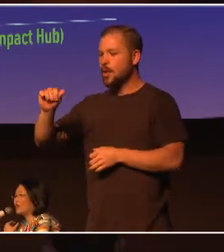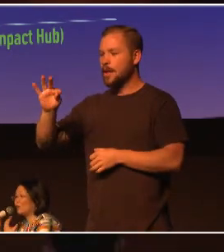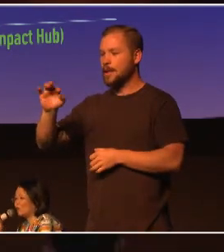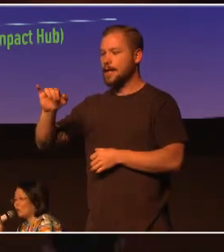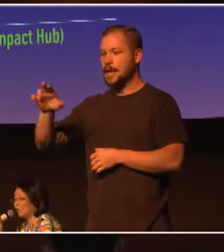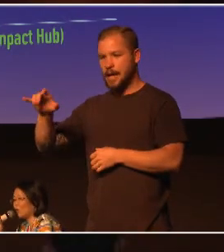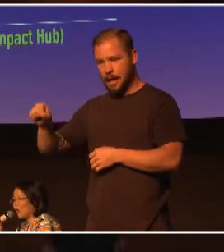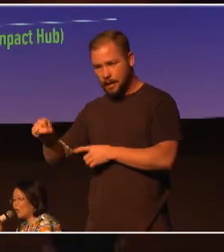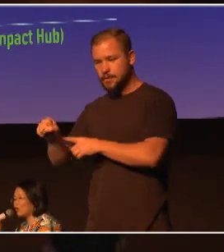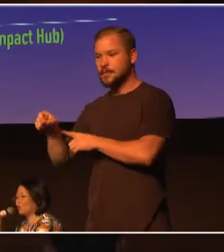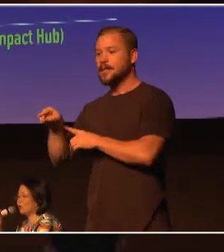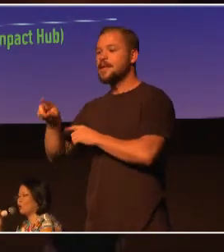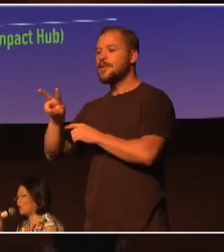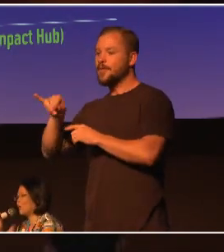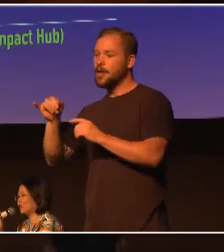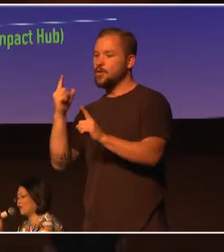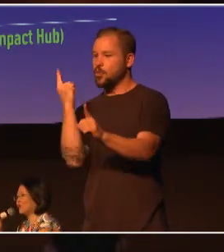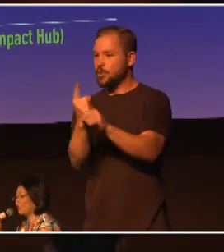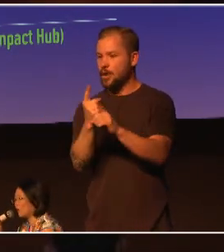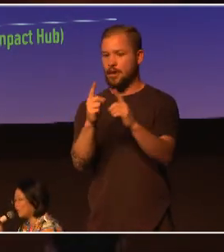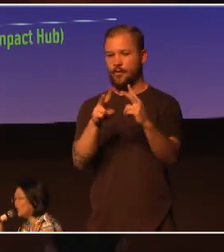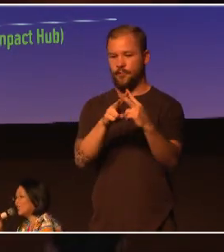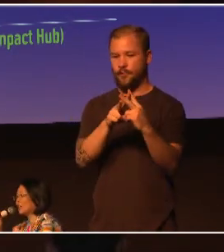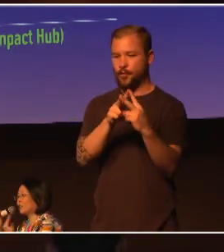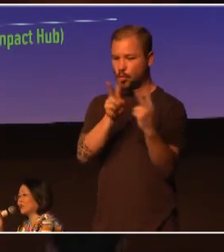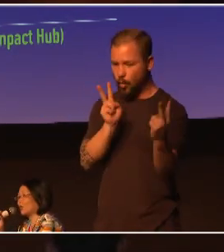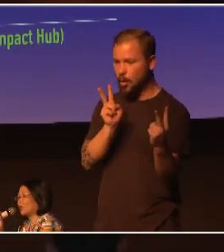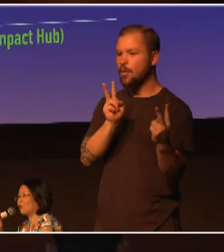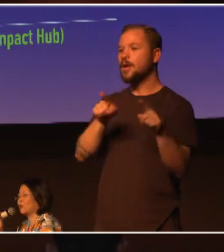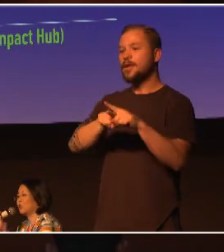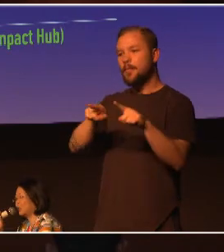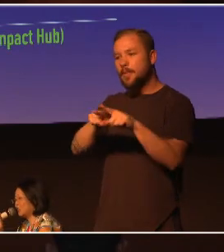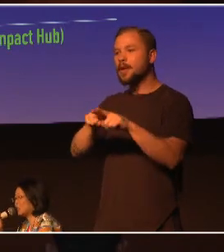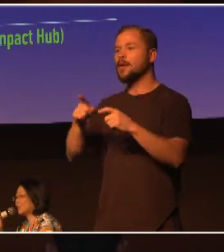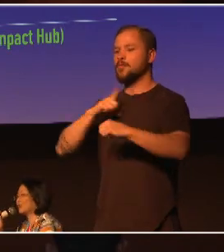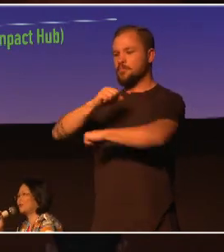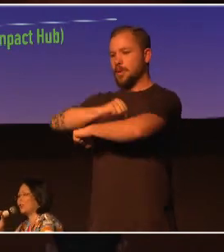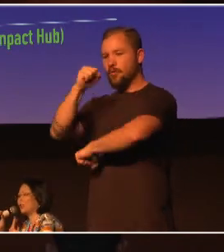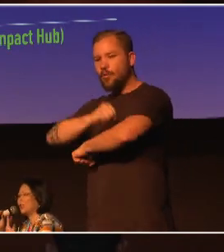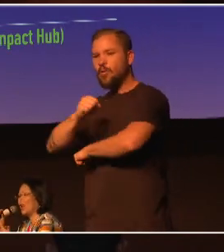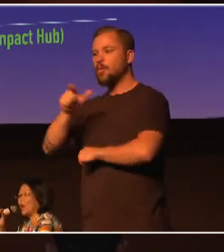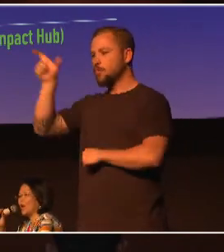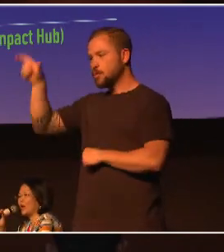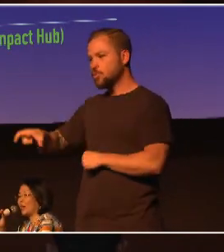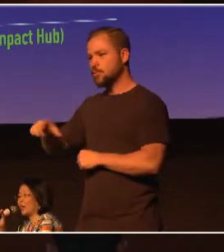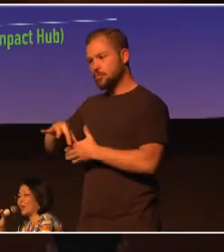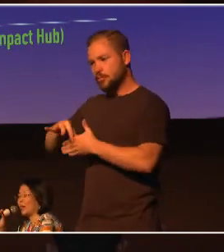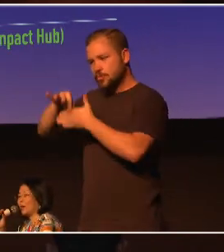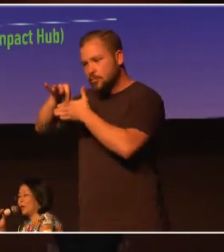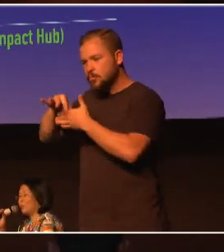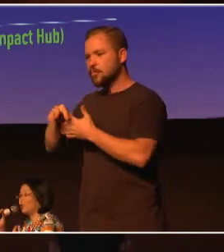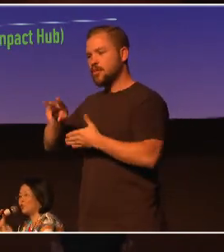encontrar no virtual, em torno de uma plataforma que vai ter uma governança, que vai